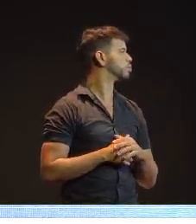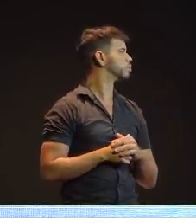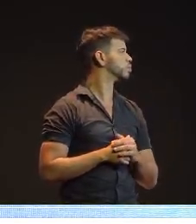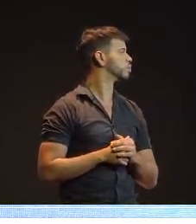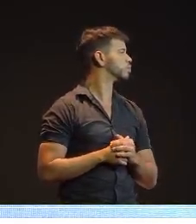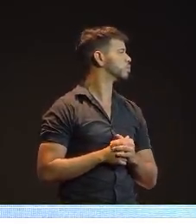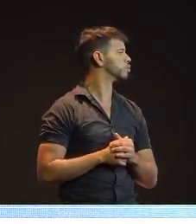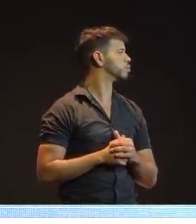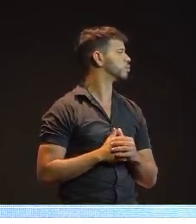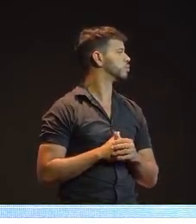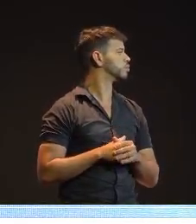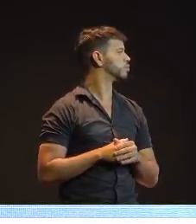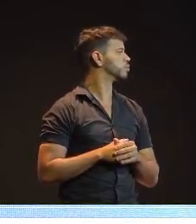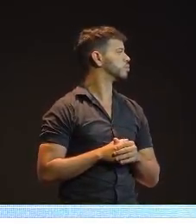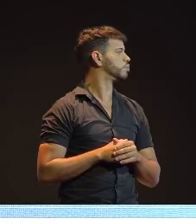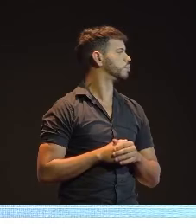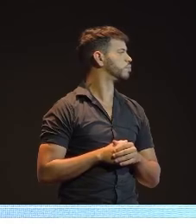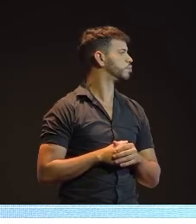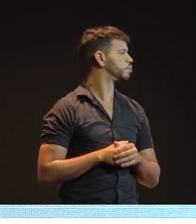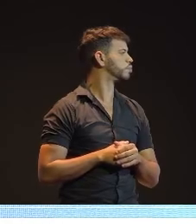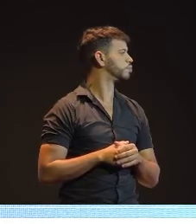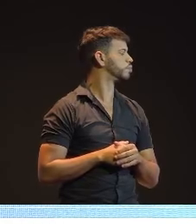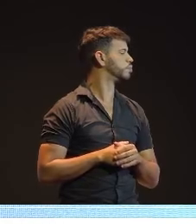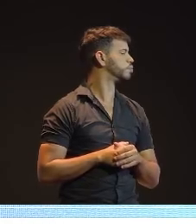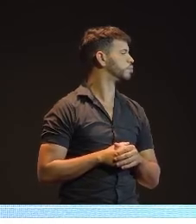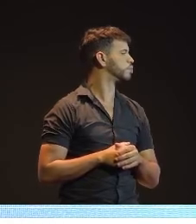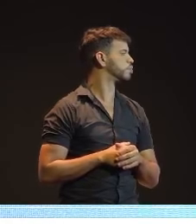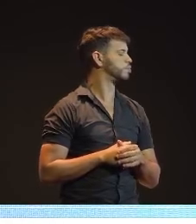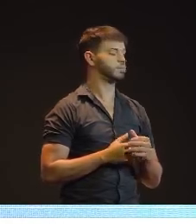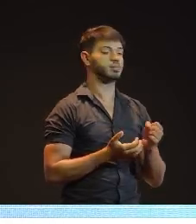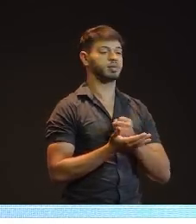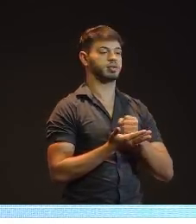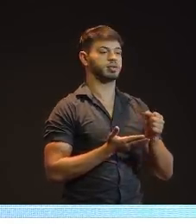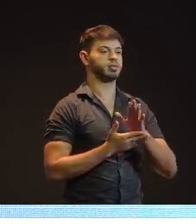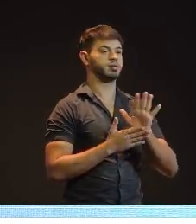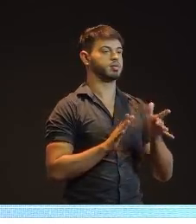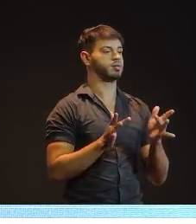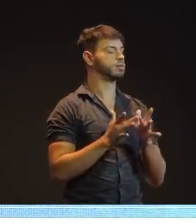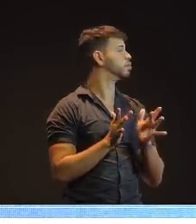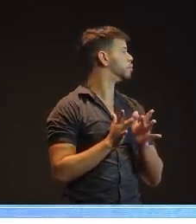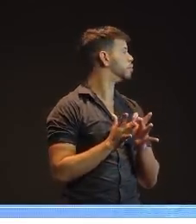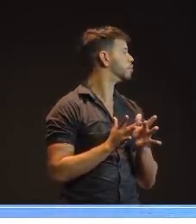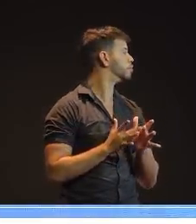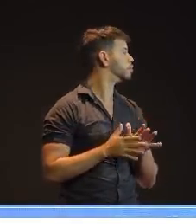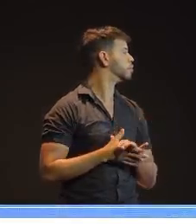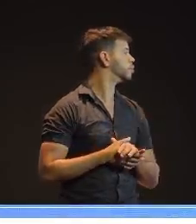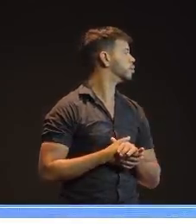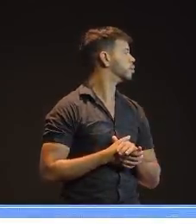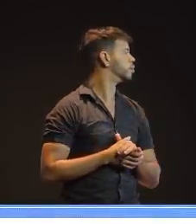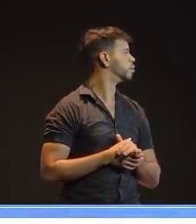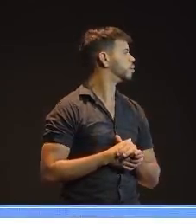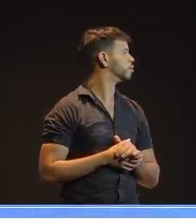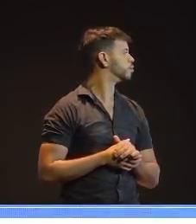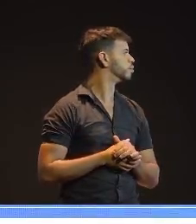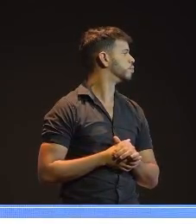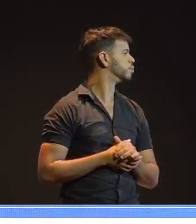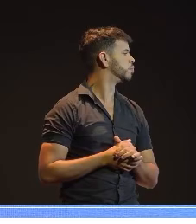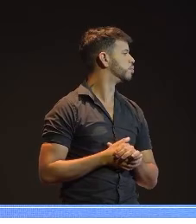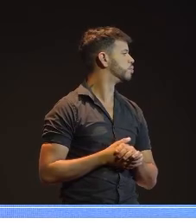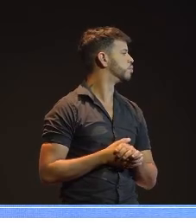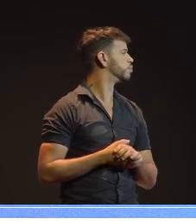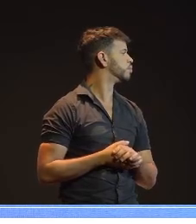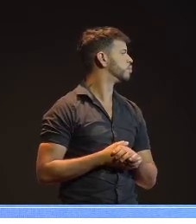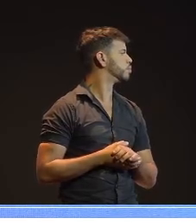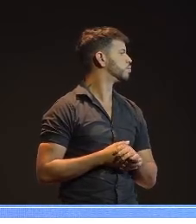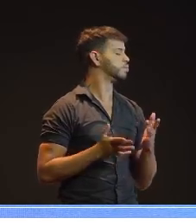Não sei nem voltar aqui, para ver aqui. Consigo voltar só para deixar meu contato aqui? Travou o bichinho aqui.